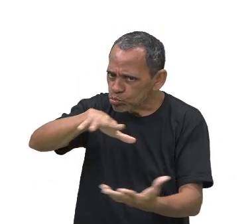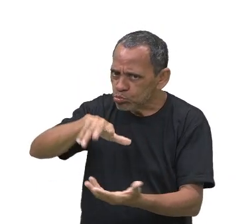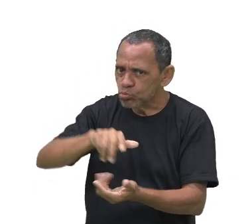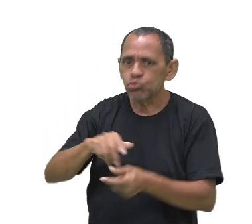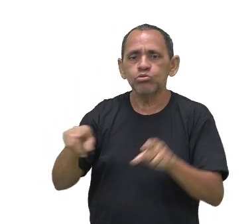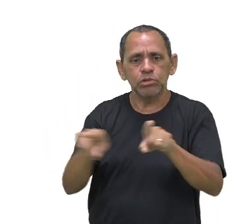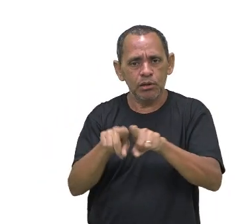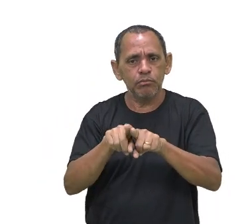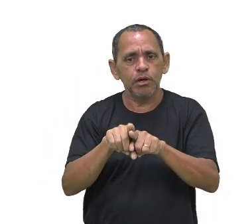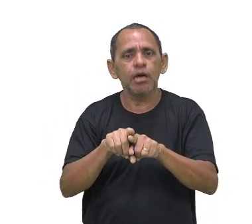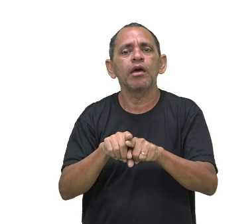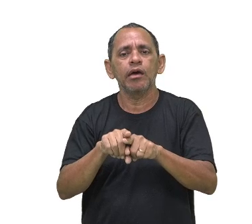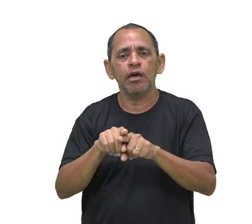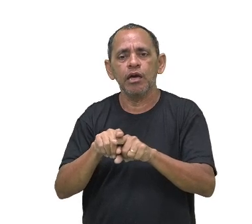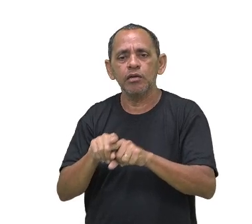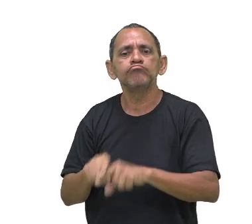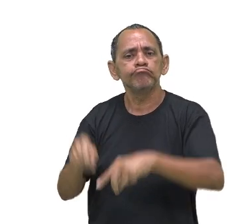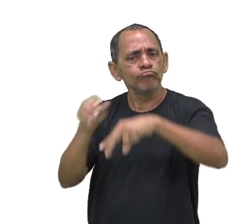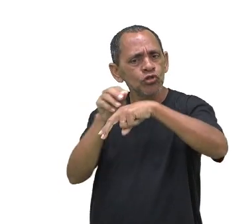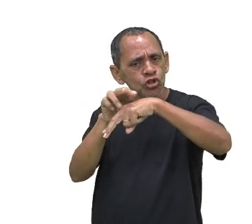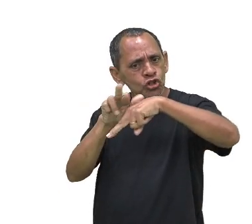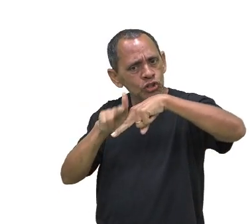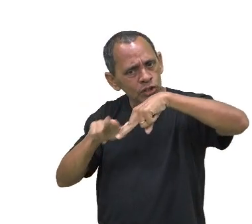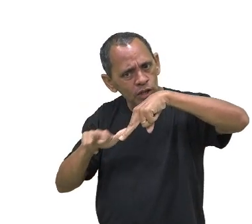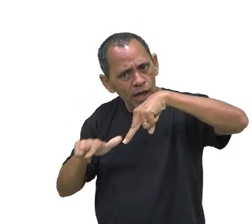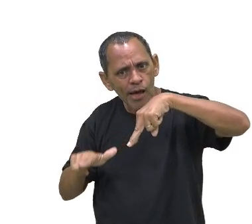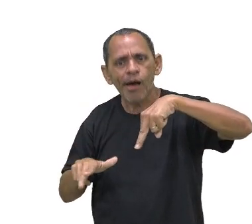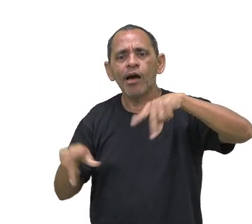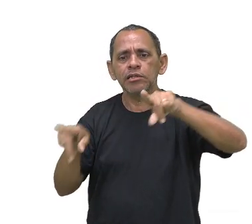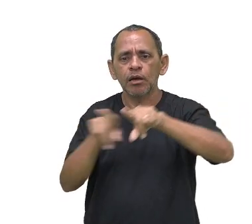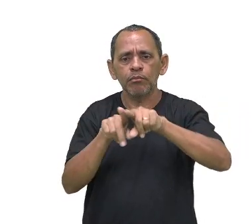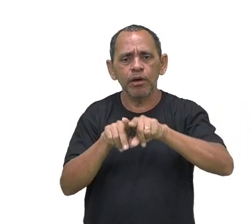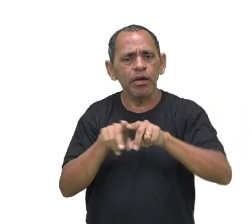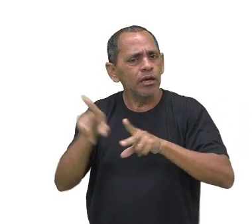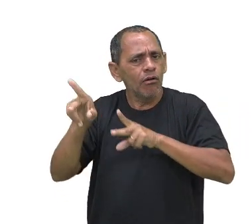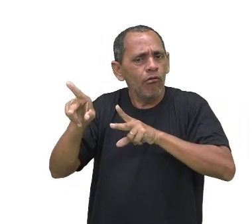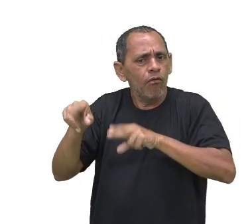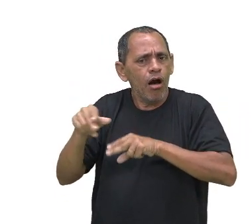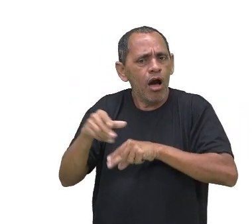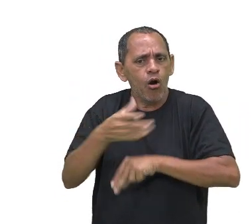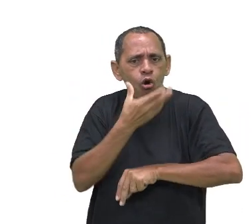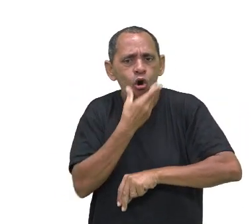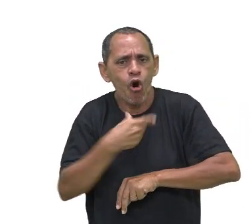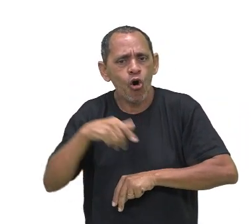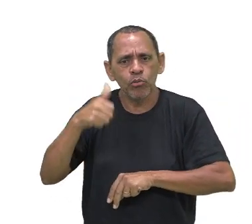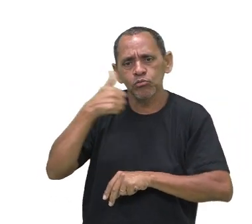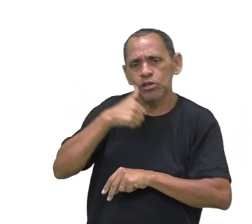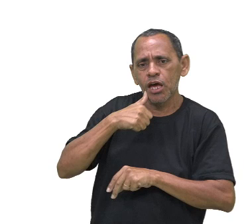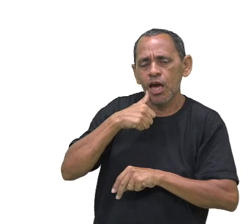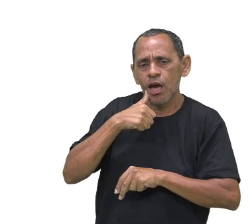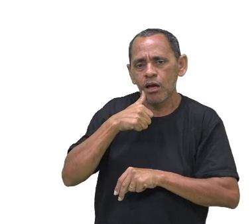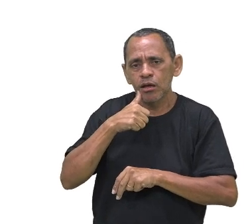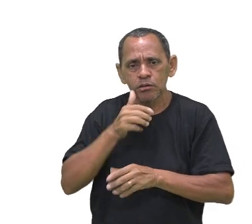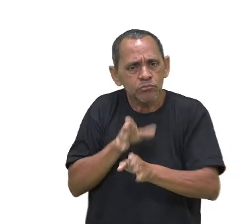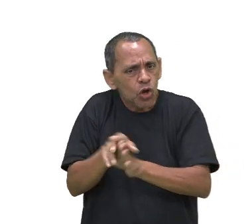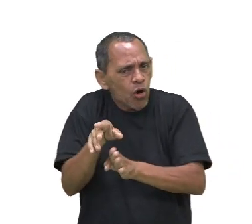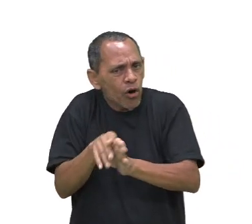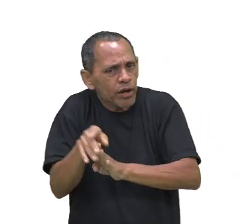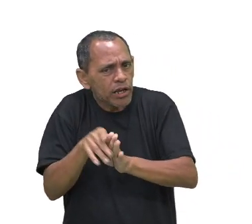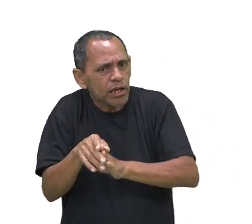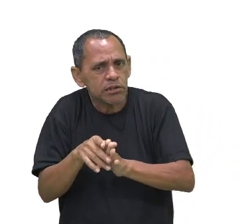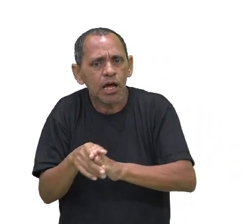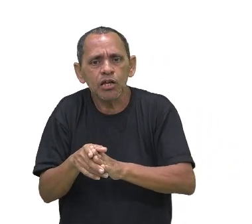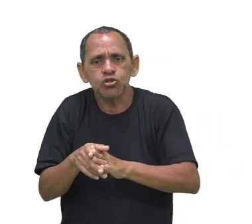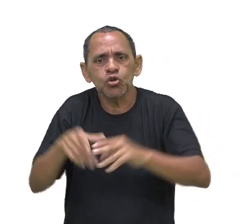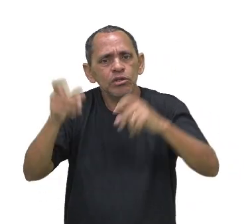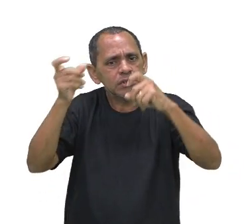do gênero, homens, mulheres, todos são iguais. E as orientações sexuais diferenciadas também